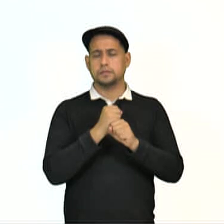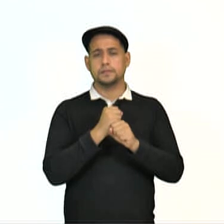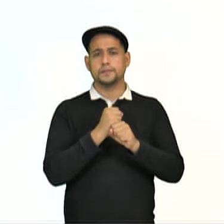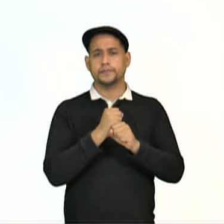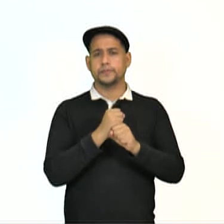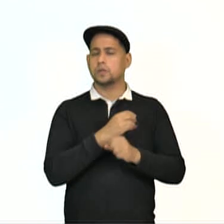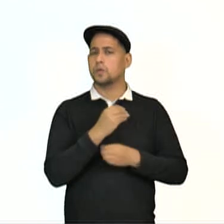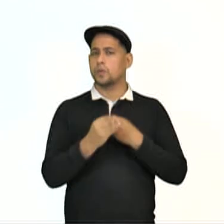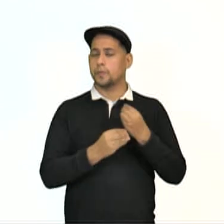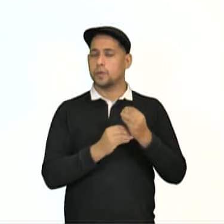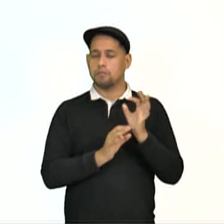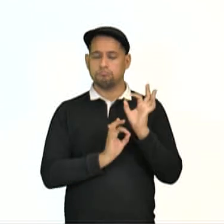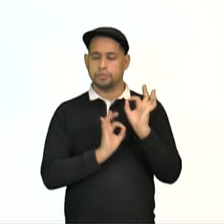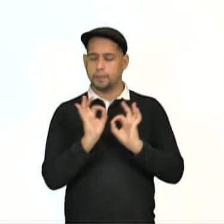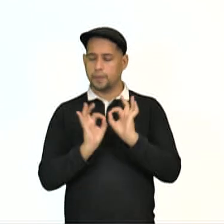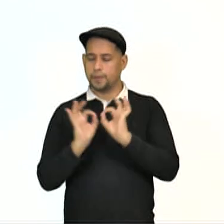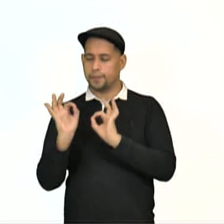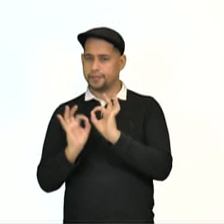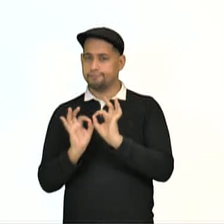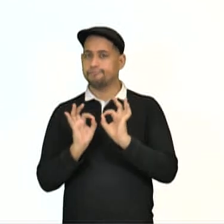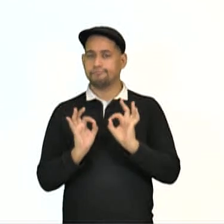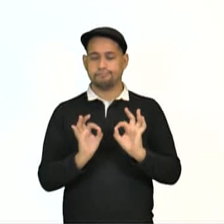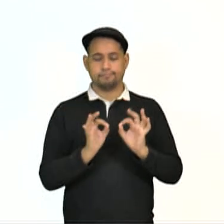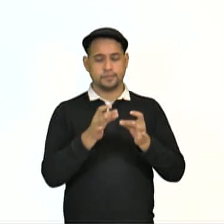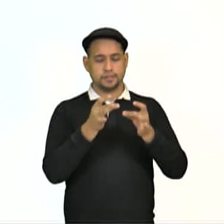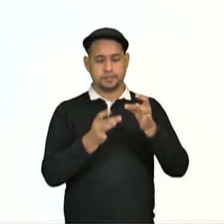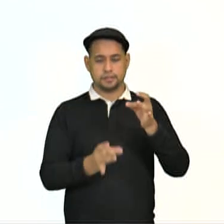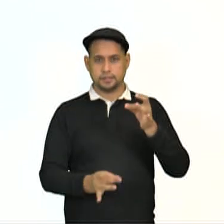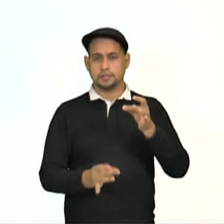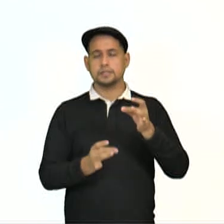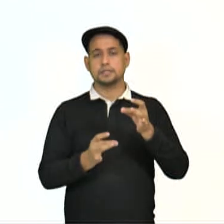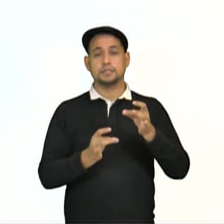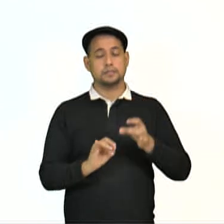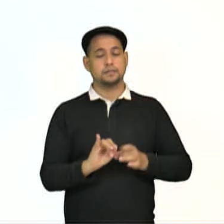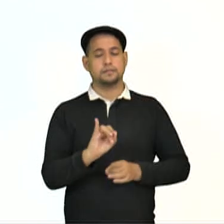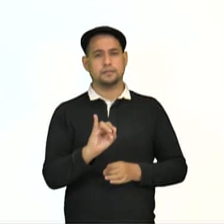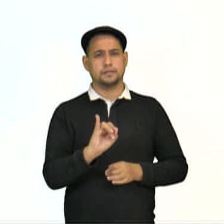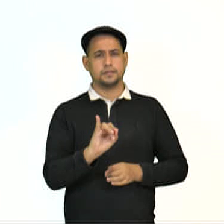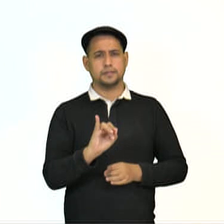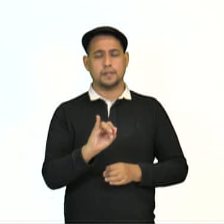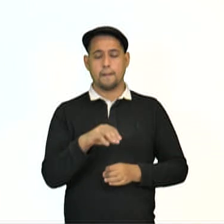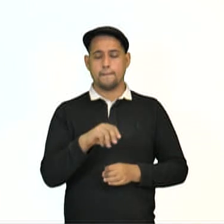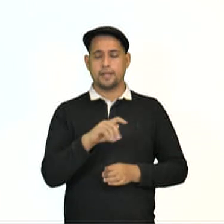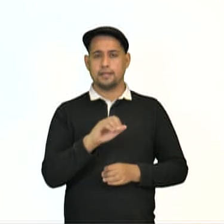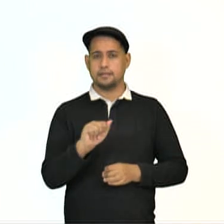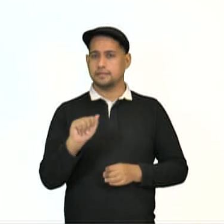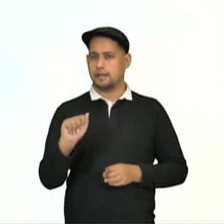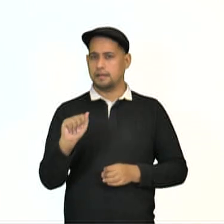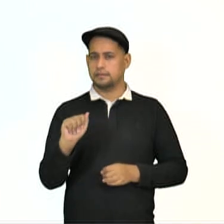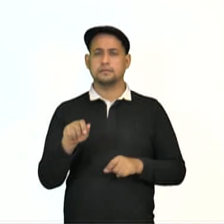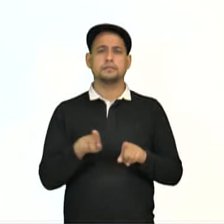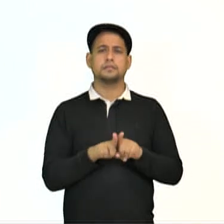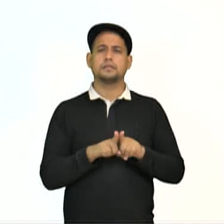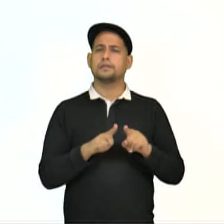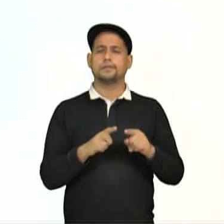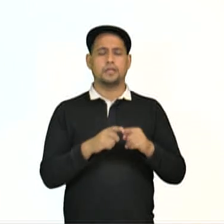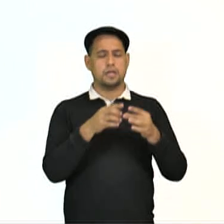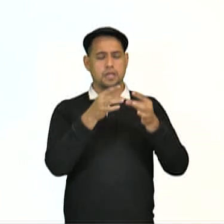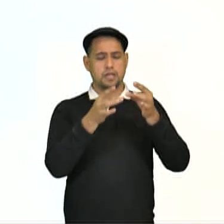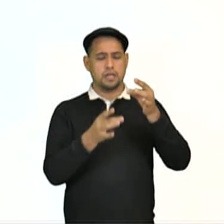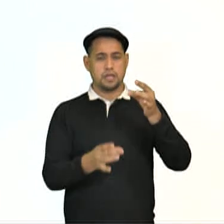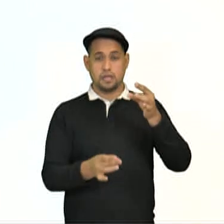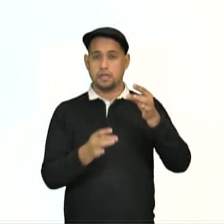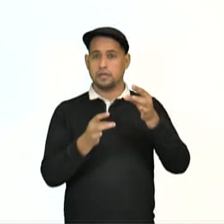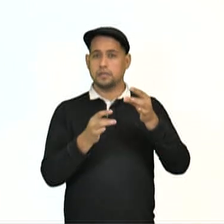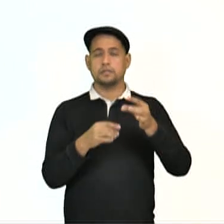multiplicando-se ordenadamente os elementos da linha I, da matriz A, pelos elementos